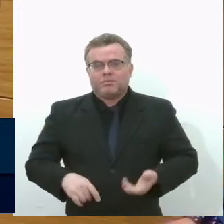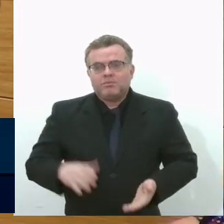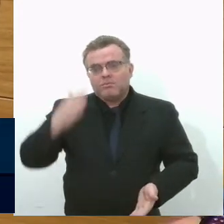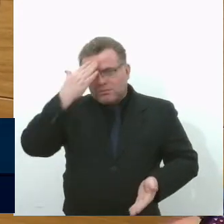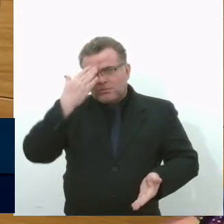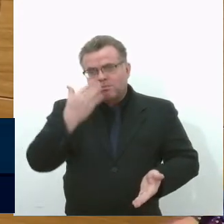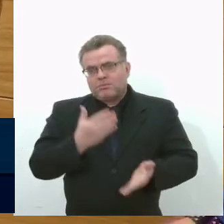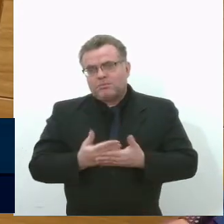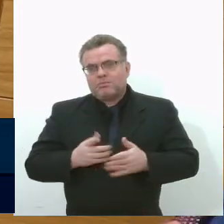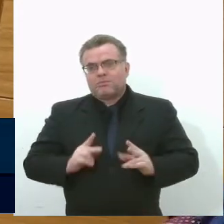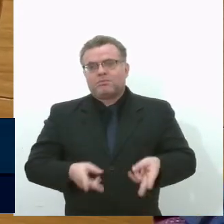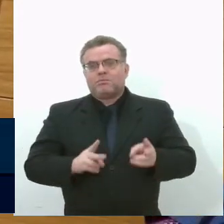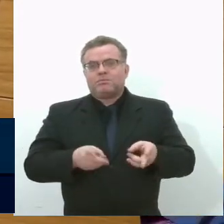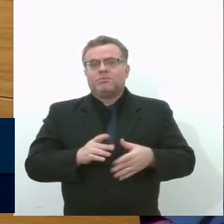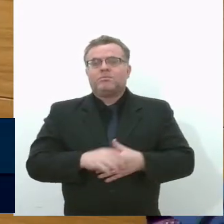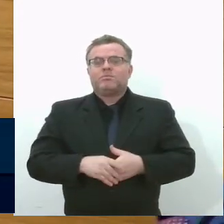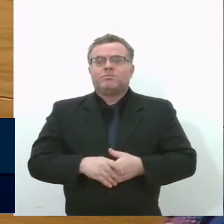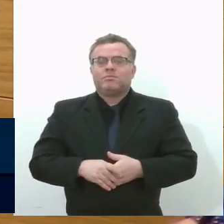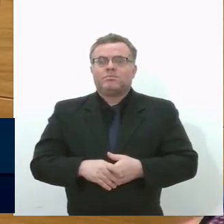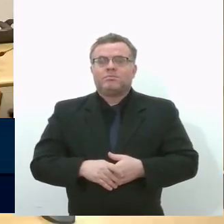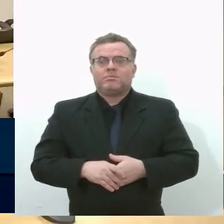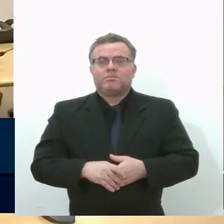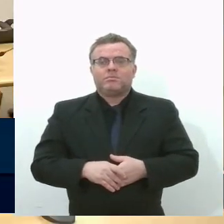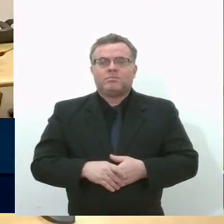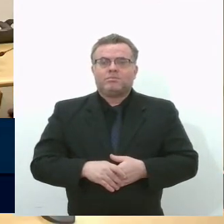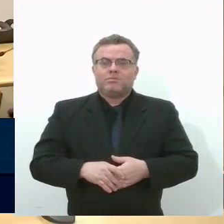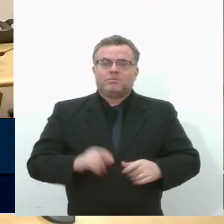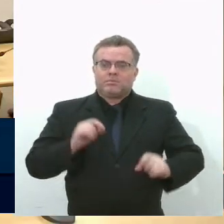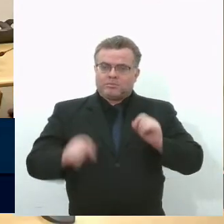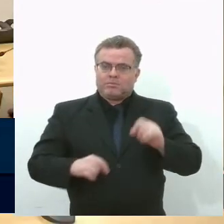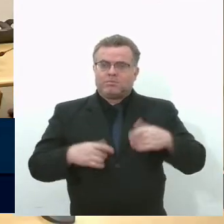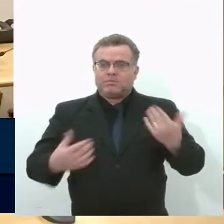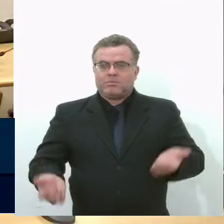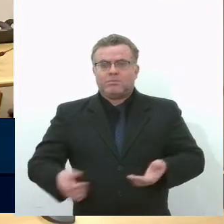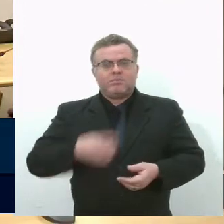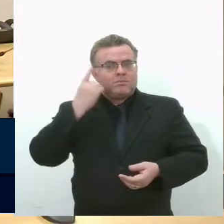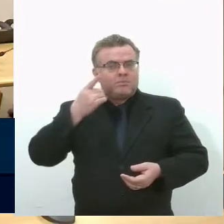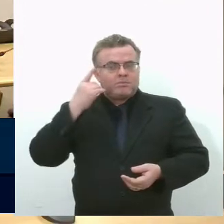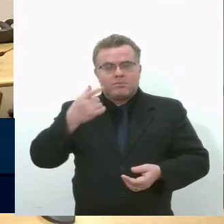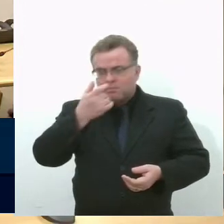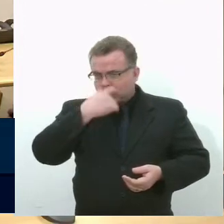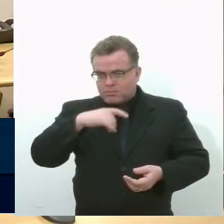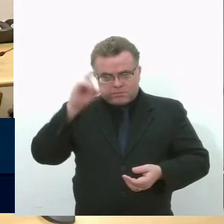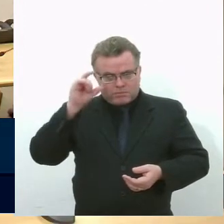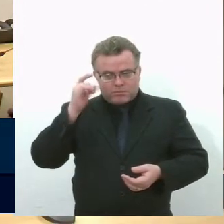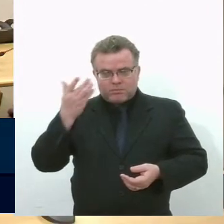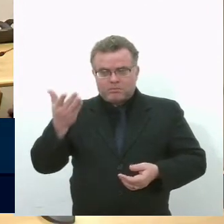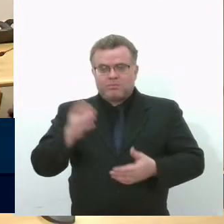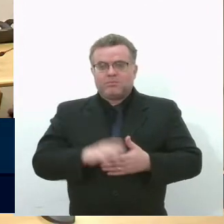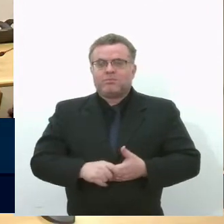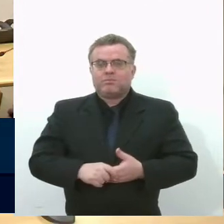certo. Ok, deputado. Com a palavra, deputado Jorge Passos. Tem eleição?